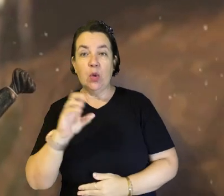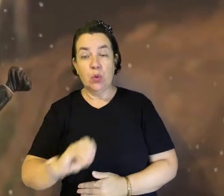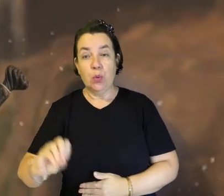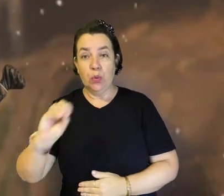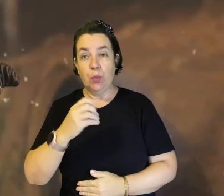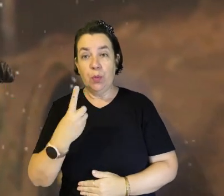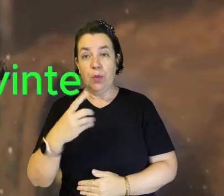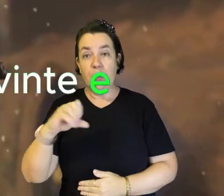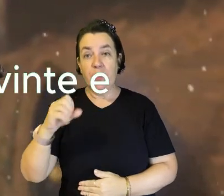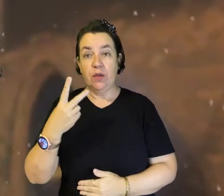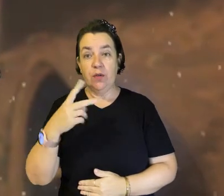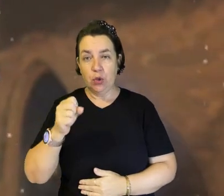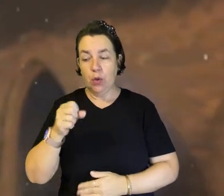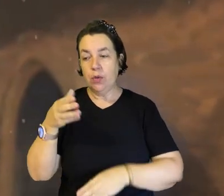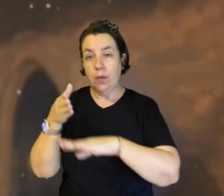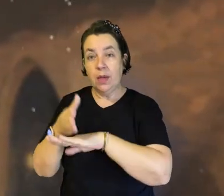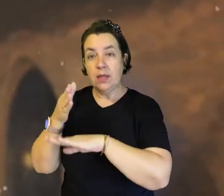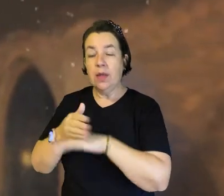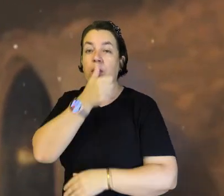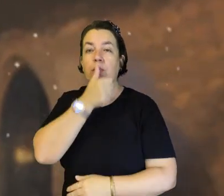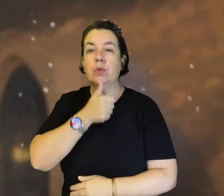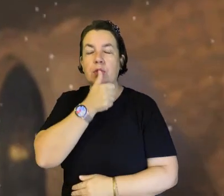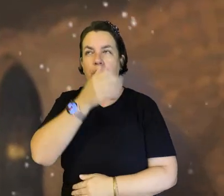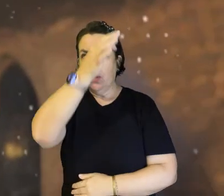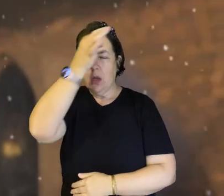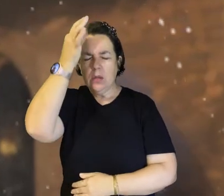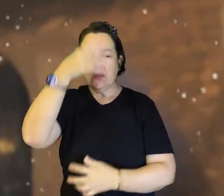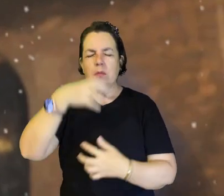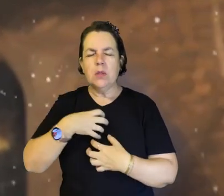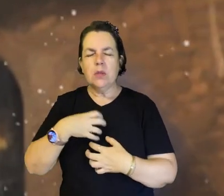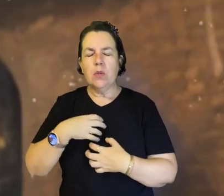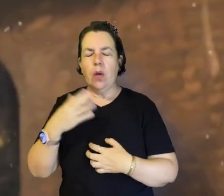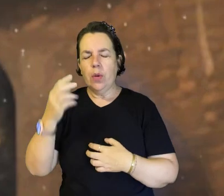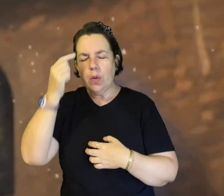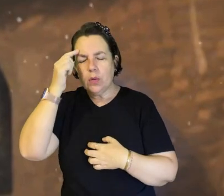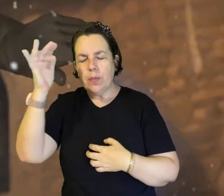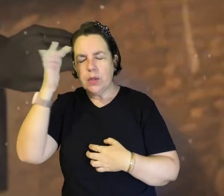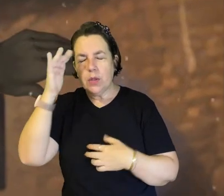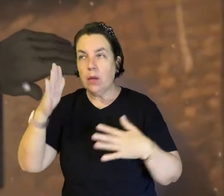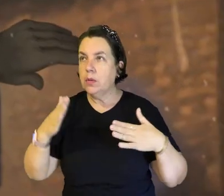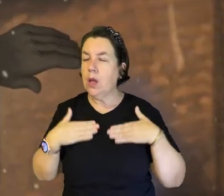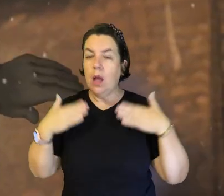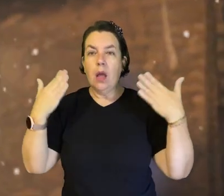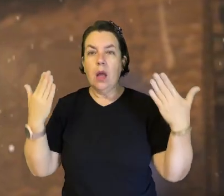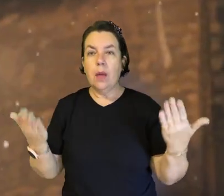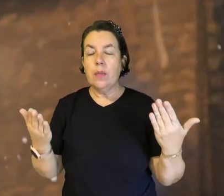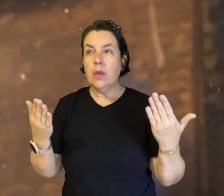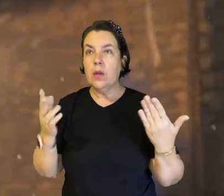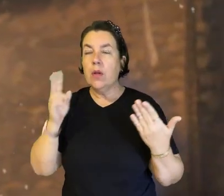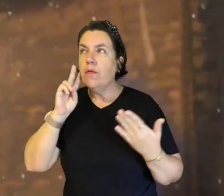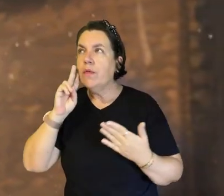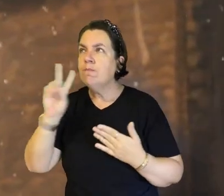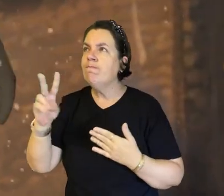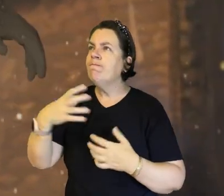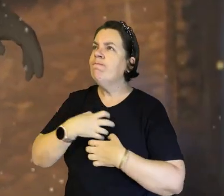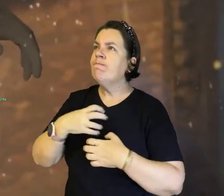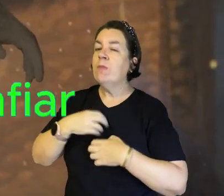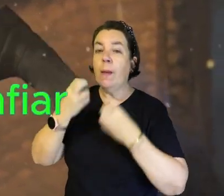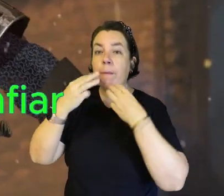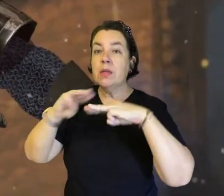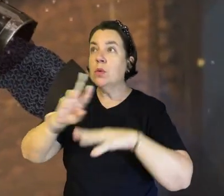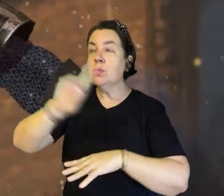de outubro de 1928, participava de um retiro espiritual. E enquanto meditava, de repente, vê a missão que o Senhor lhe